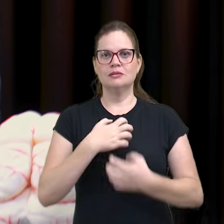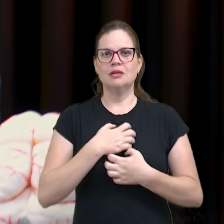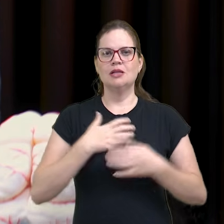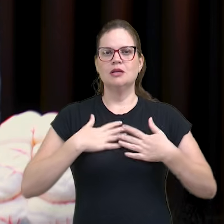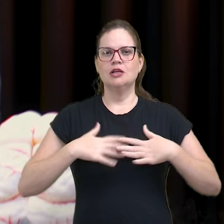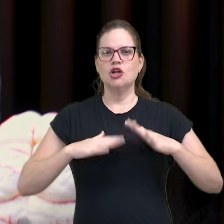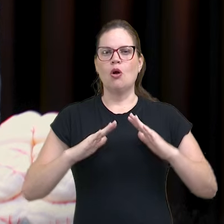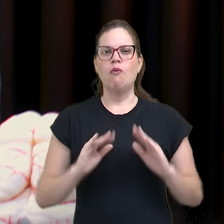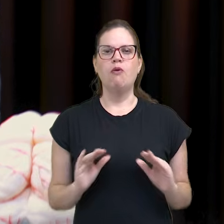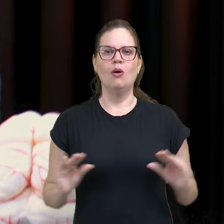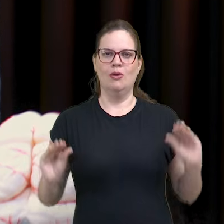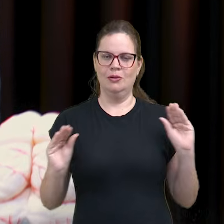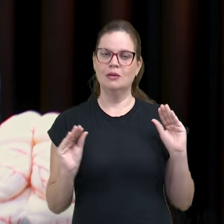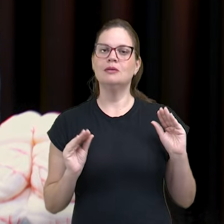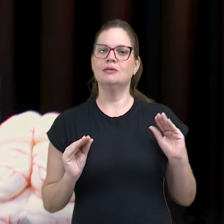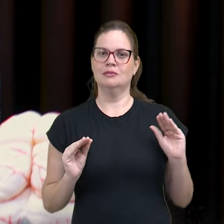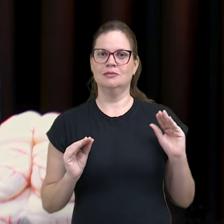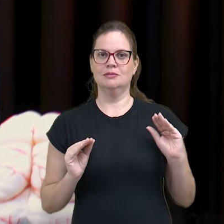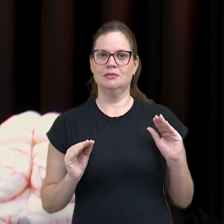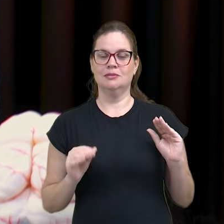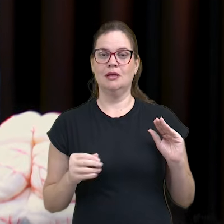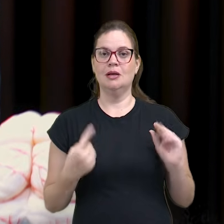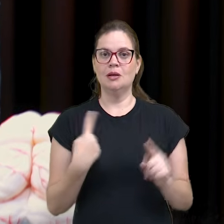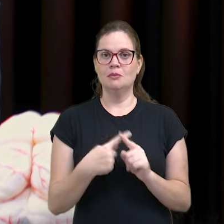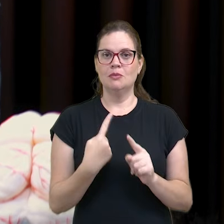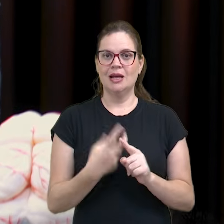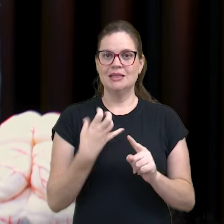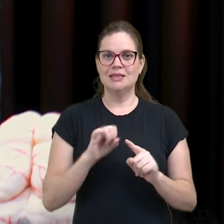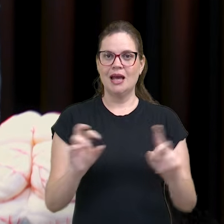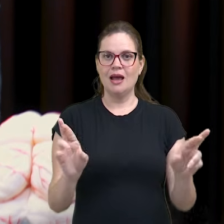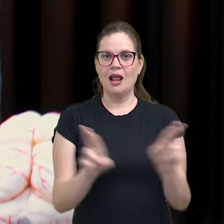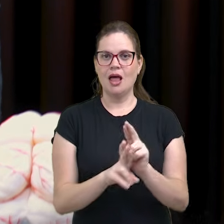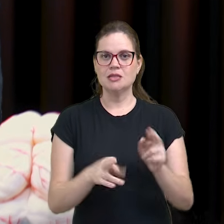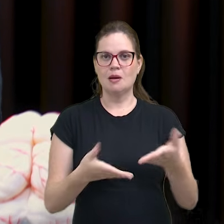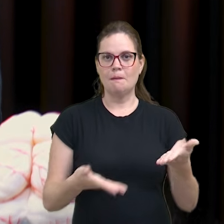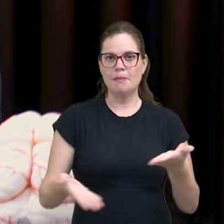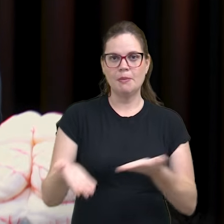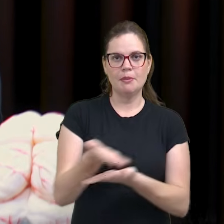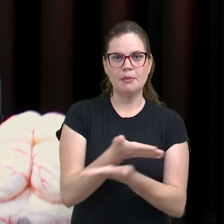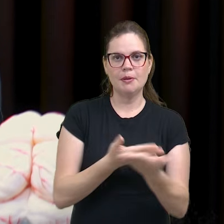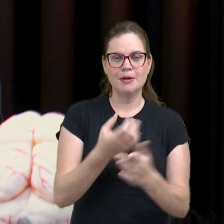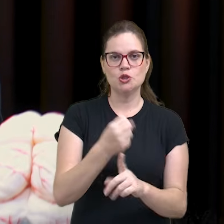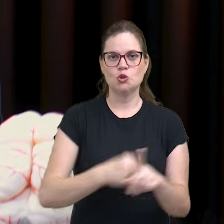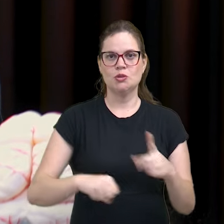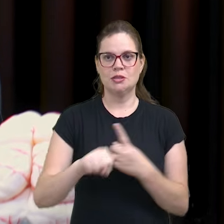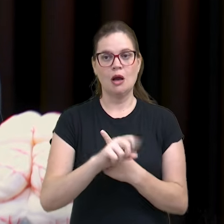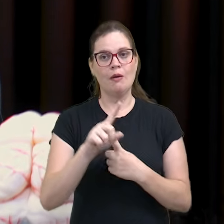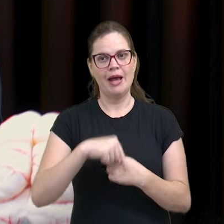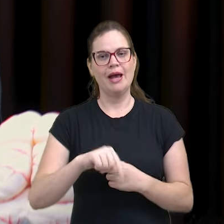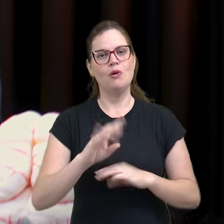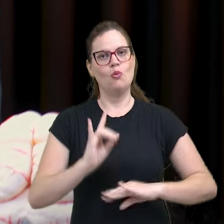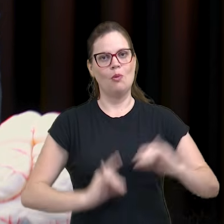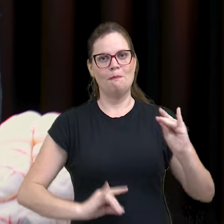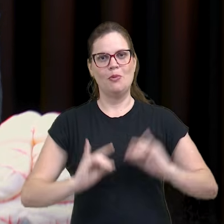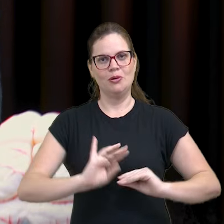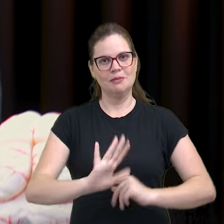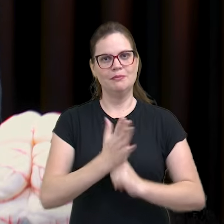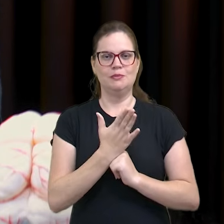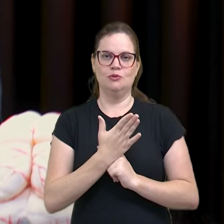pelas sensações reconfortantes durante as interações